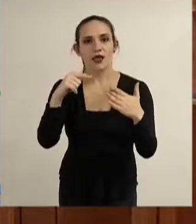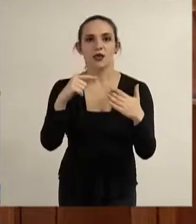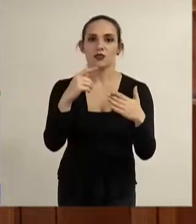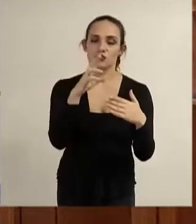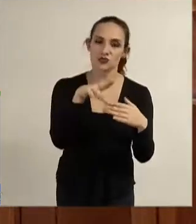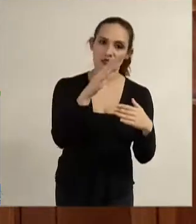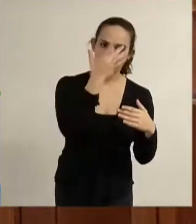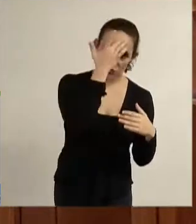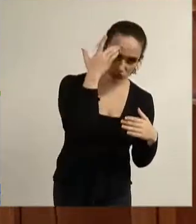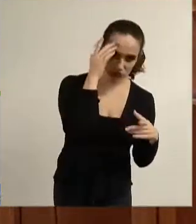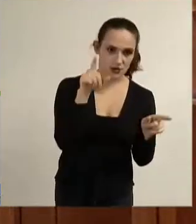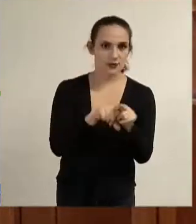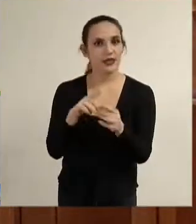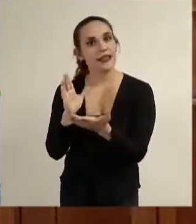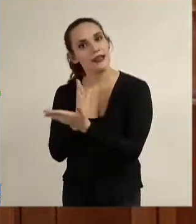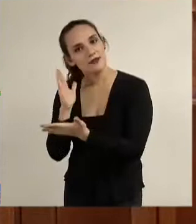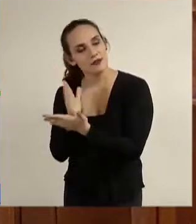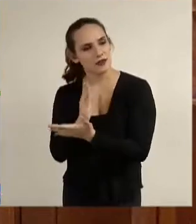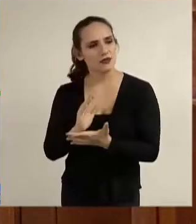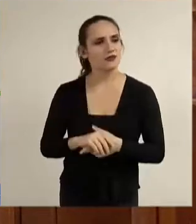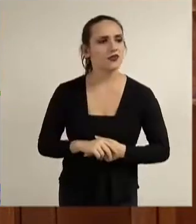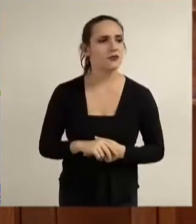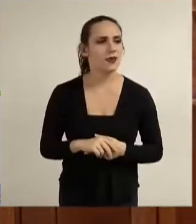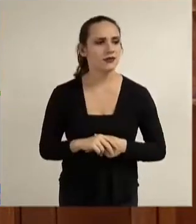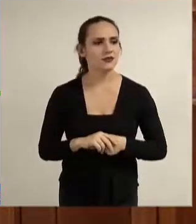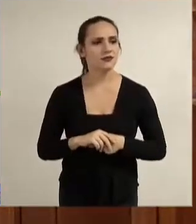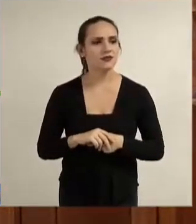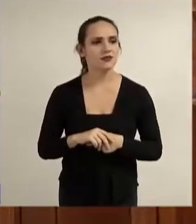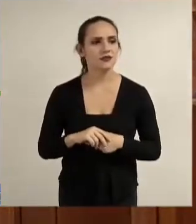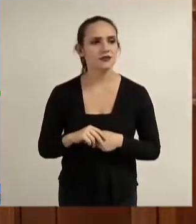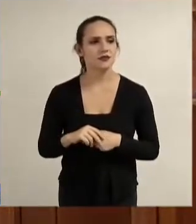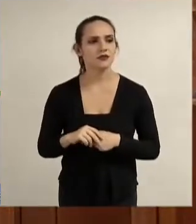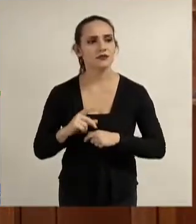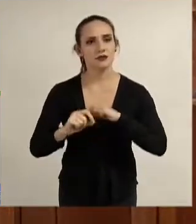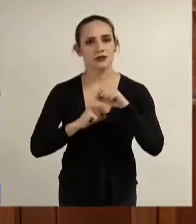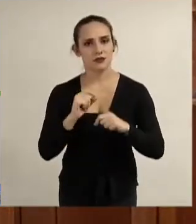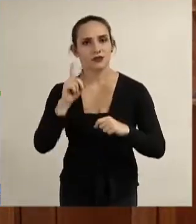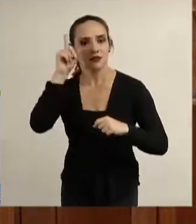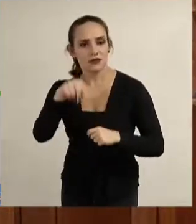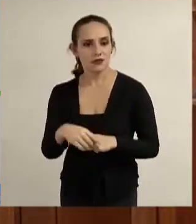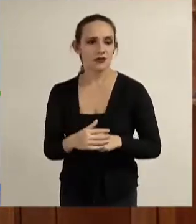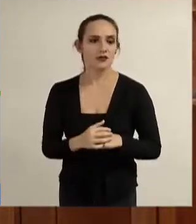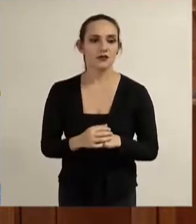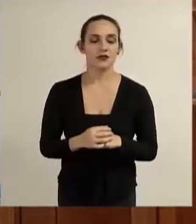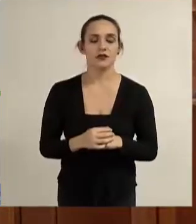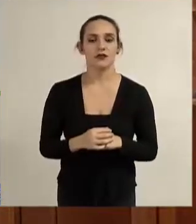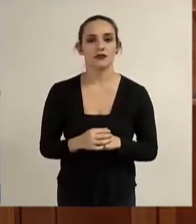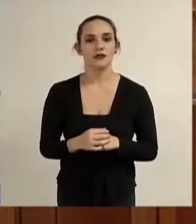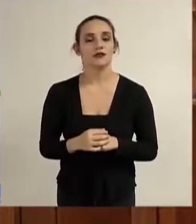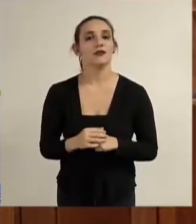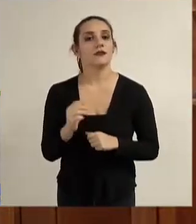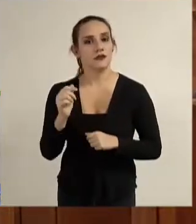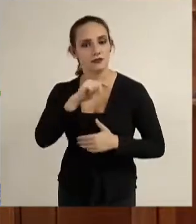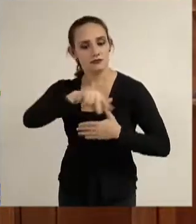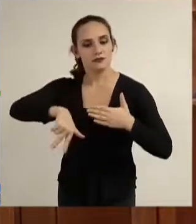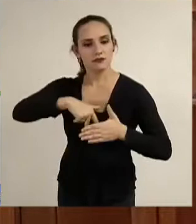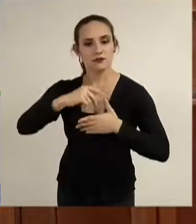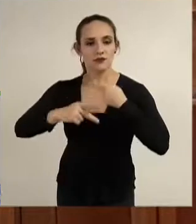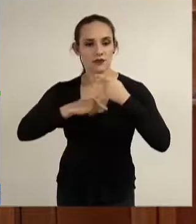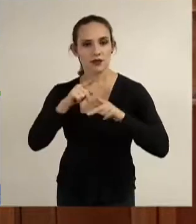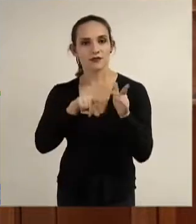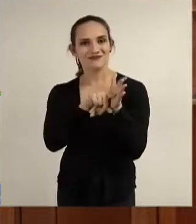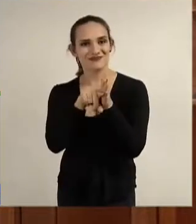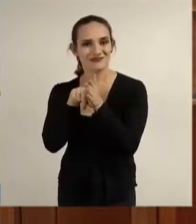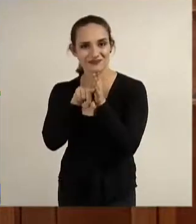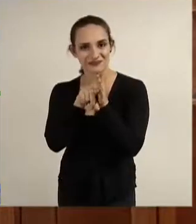Barbosinha, é com tristeza que hoje eu uso a tribuna para falar um pouquinho, né, dessa